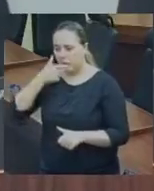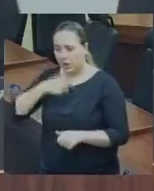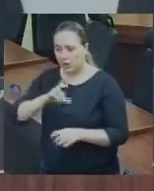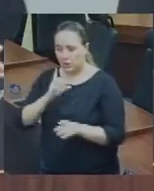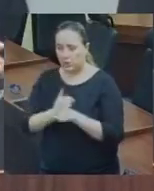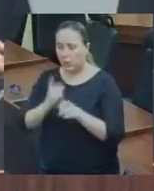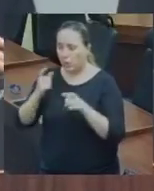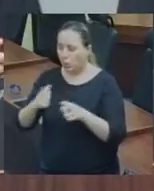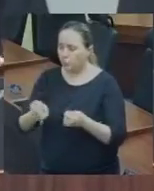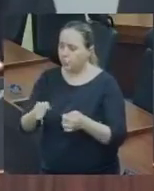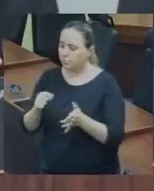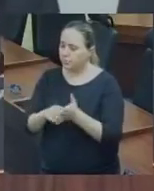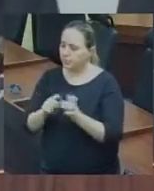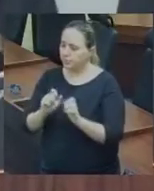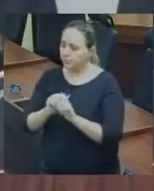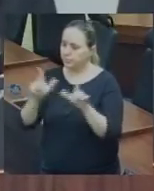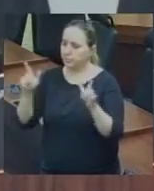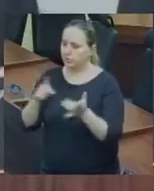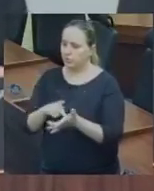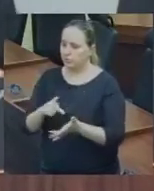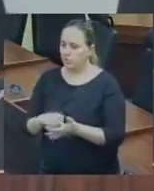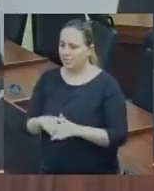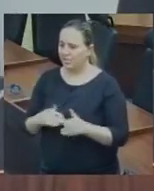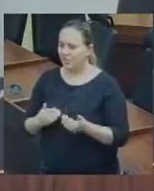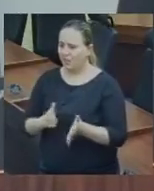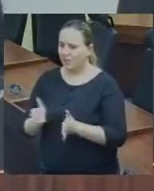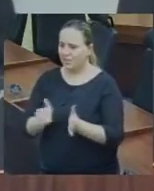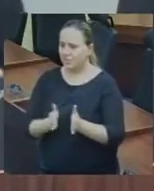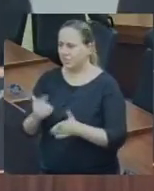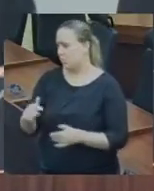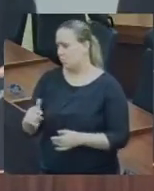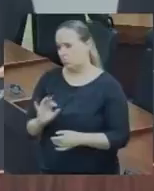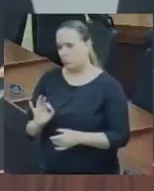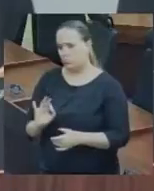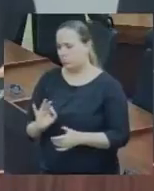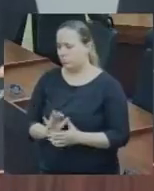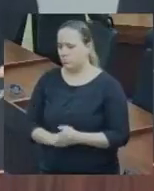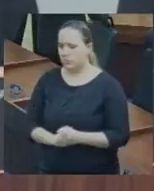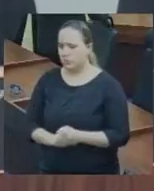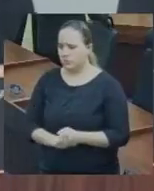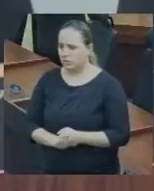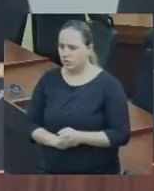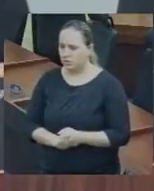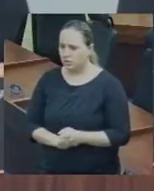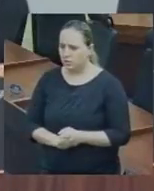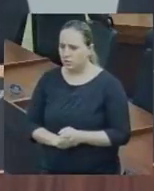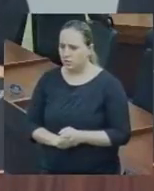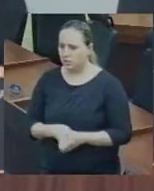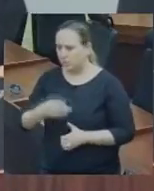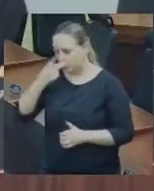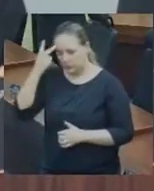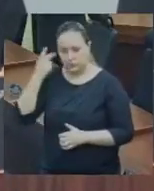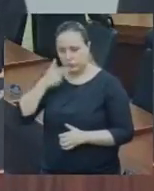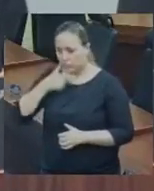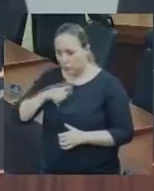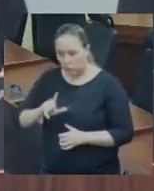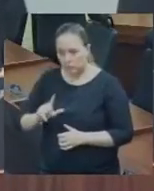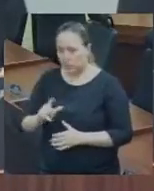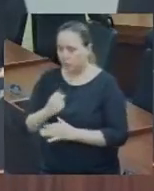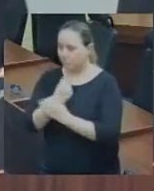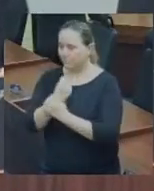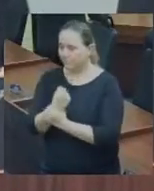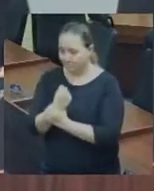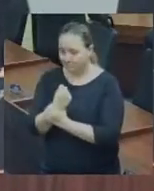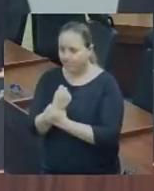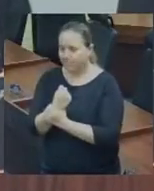aonde você deve clicar então não é acessível você quer dizer que a pessoa não consegue com segurança